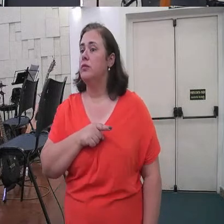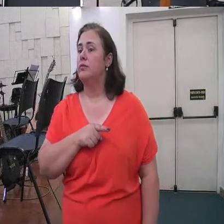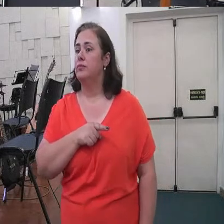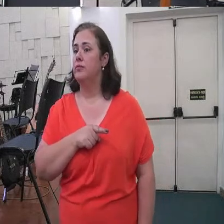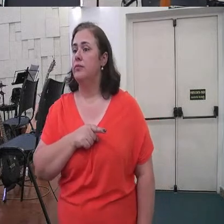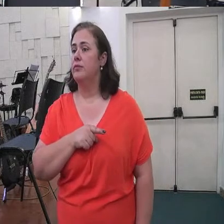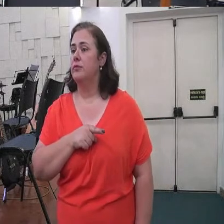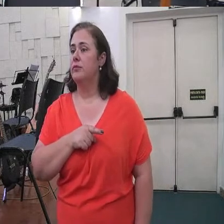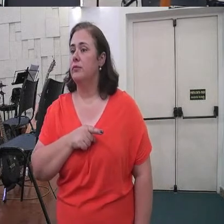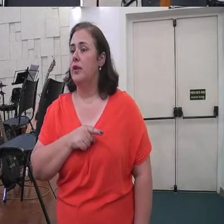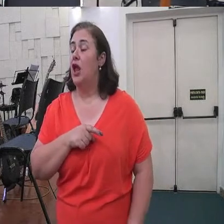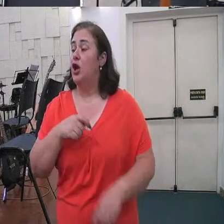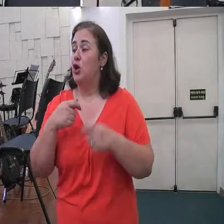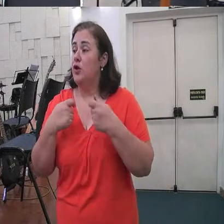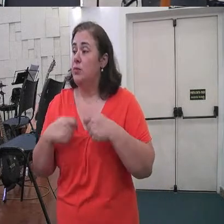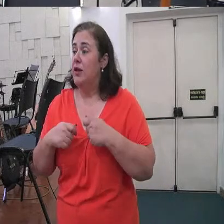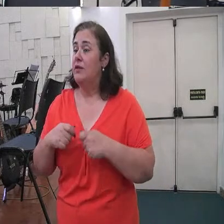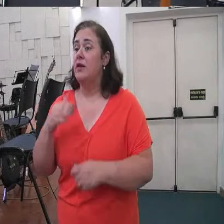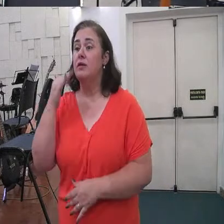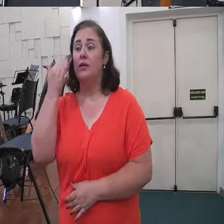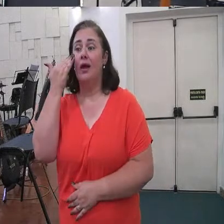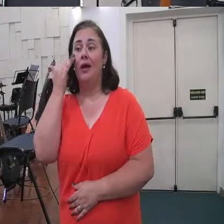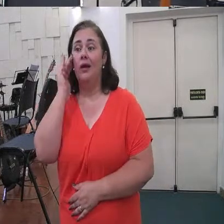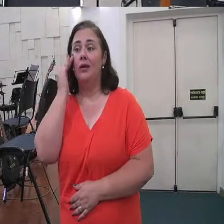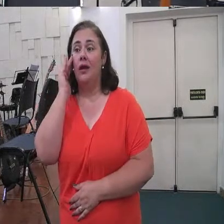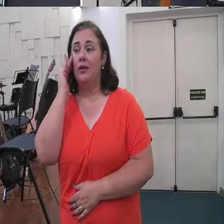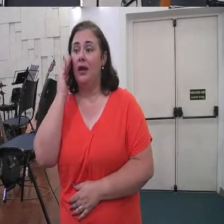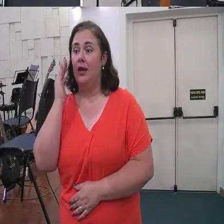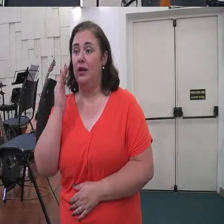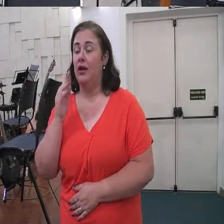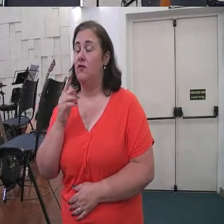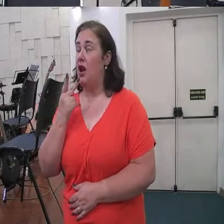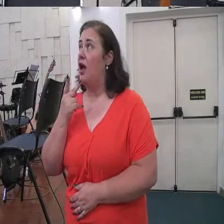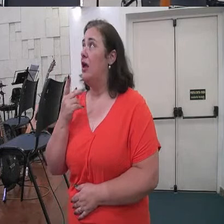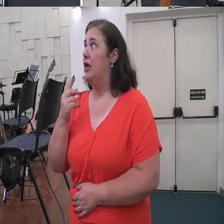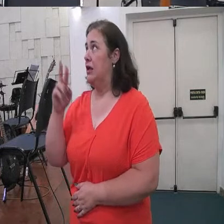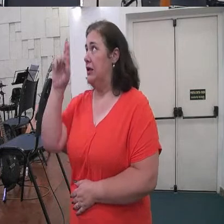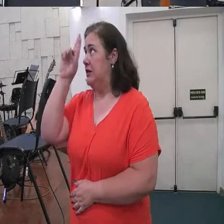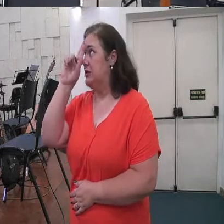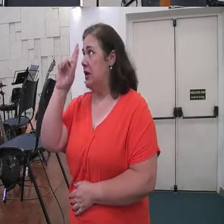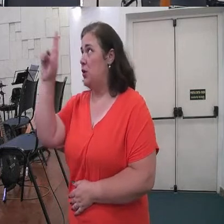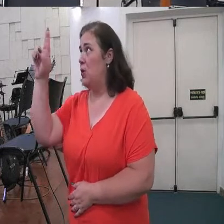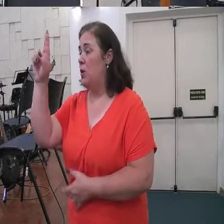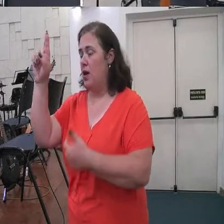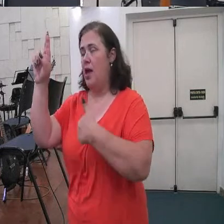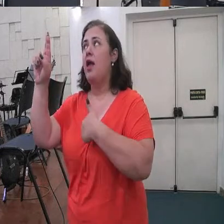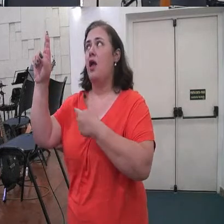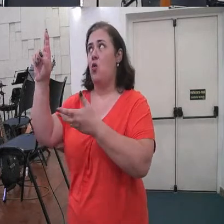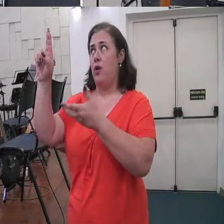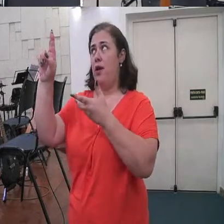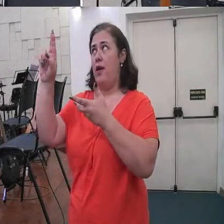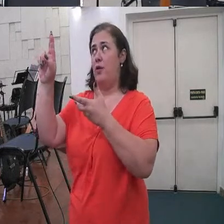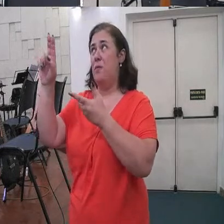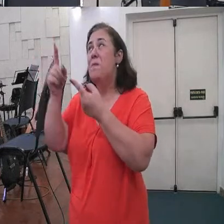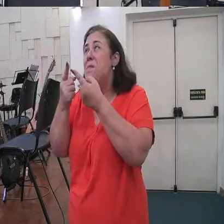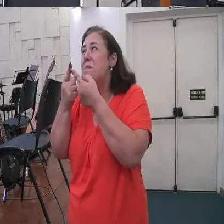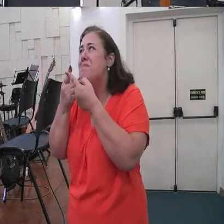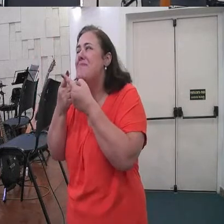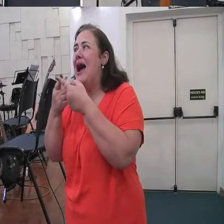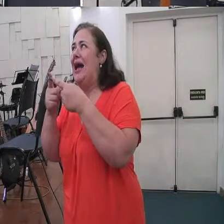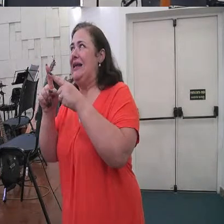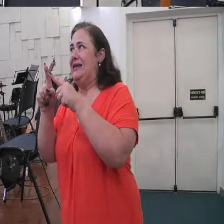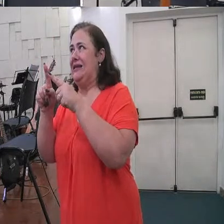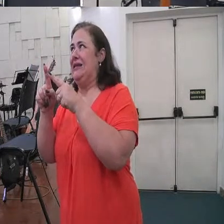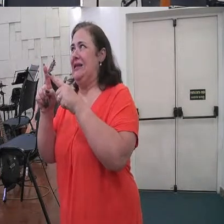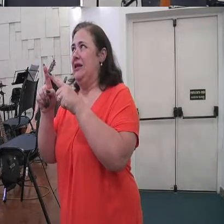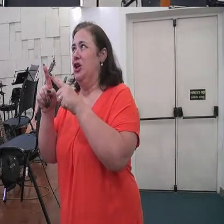submissa. Senhor, eu quero, mas tu queres. É a tua vontade. É isso que o Senhor